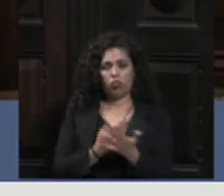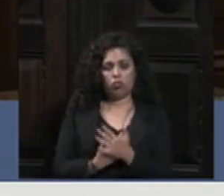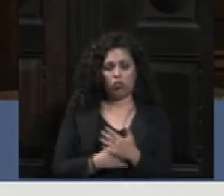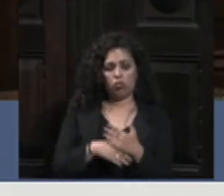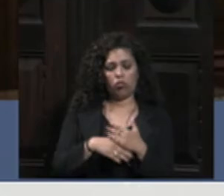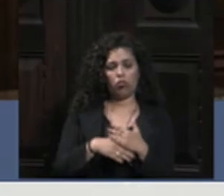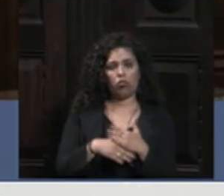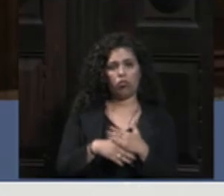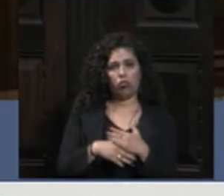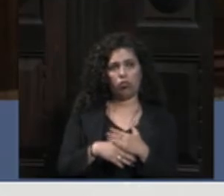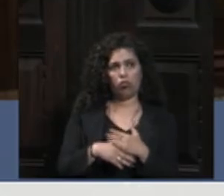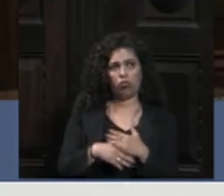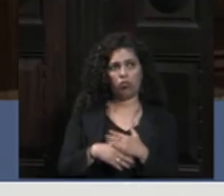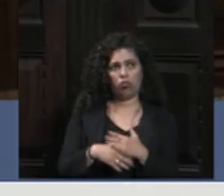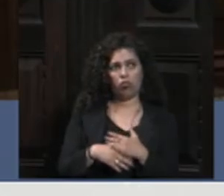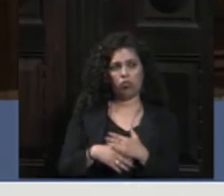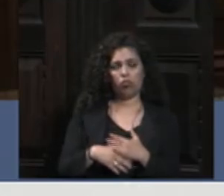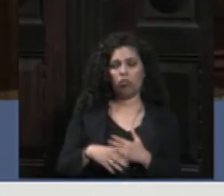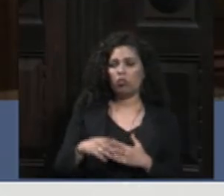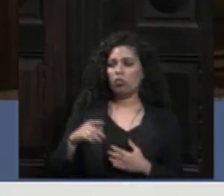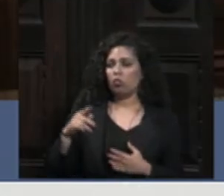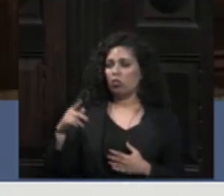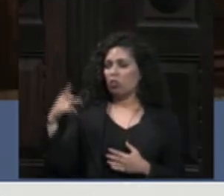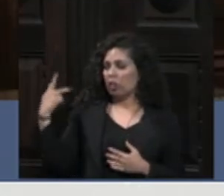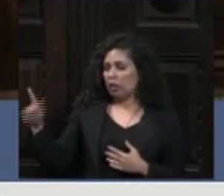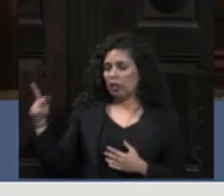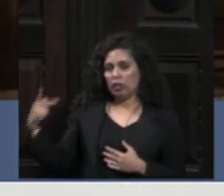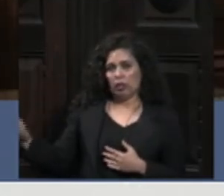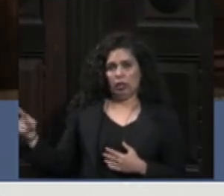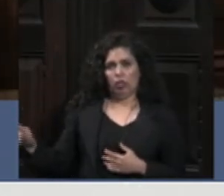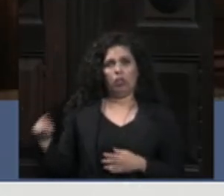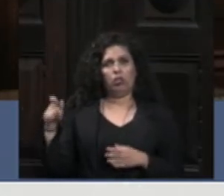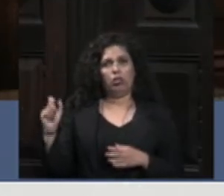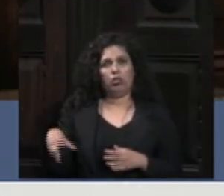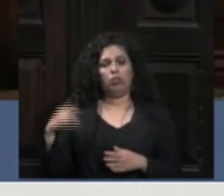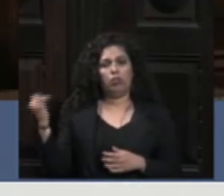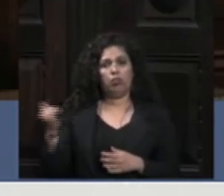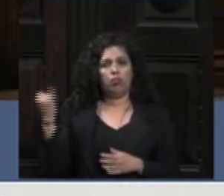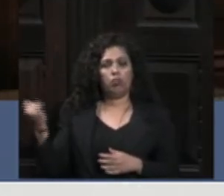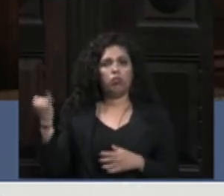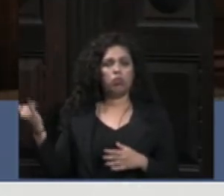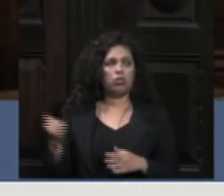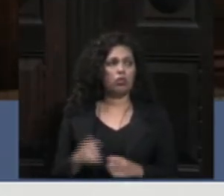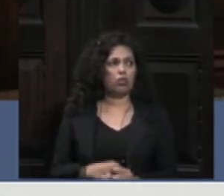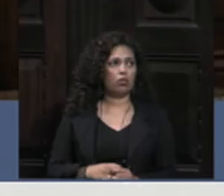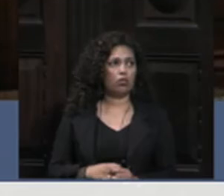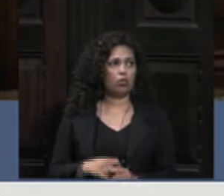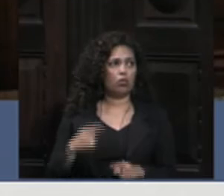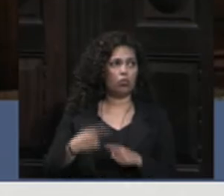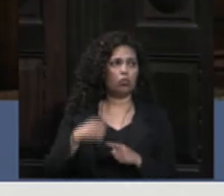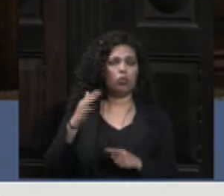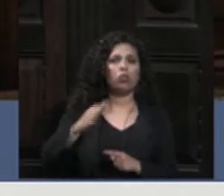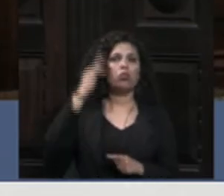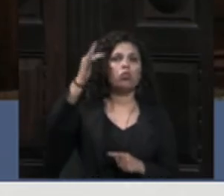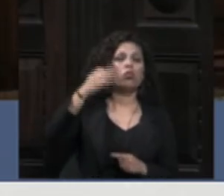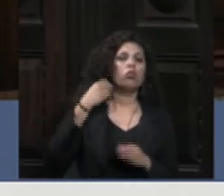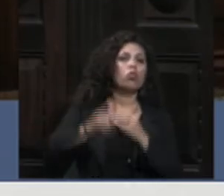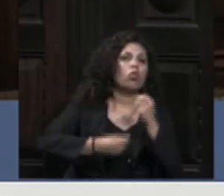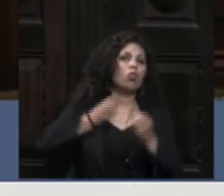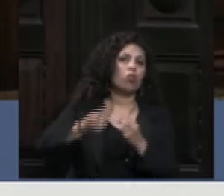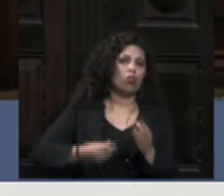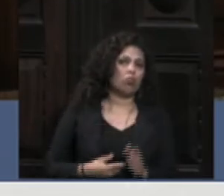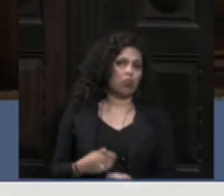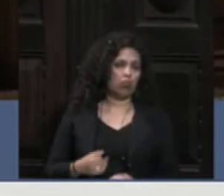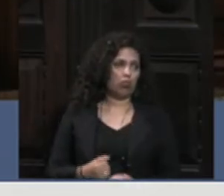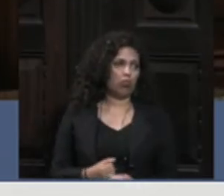numa instituição de Estado é uma possibilidade que está colocada agora, que no futuro a gente não sabe se vai conseguir